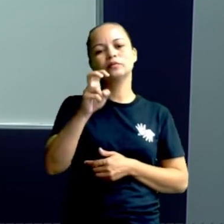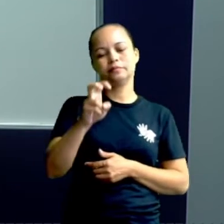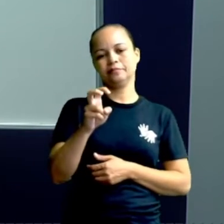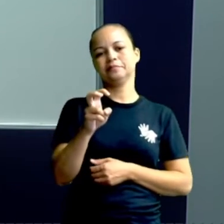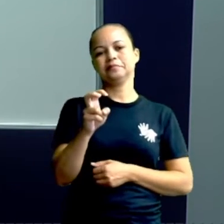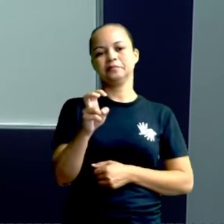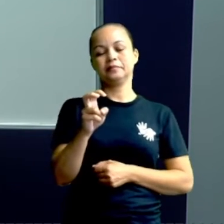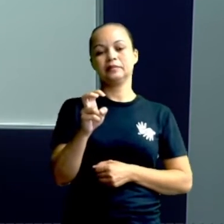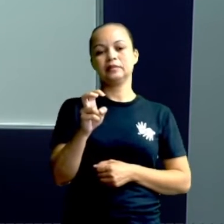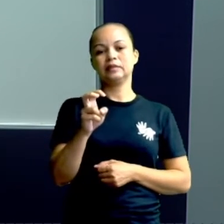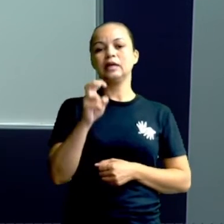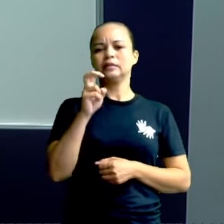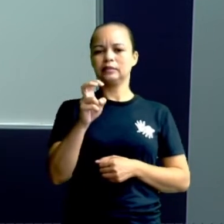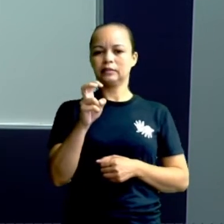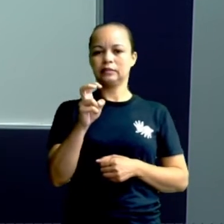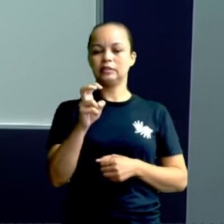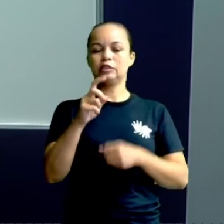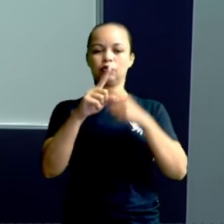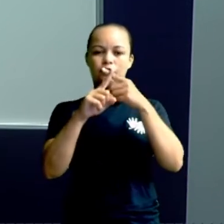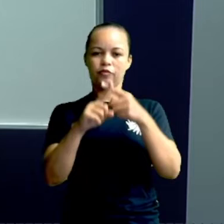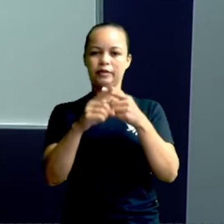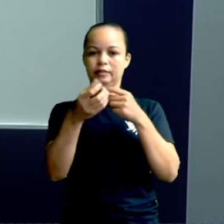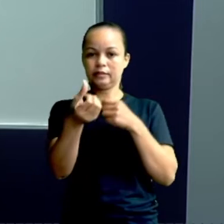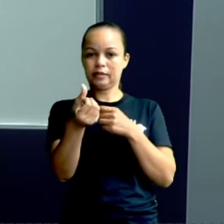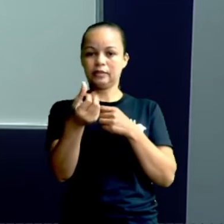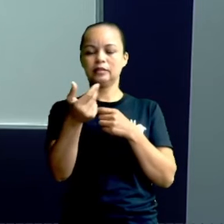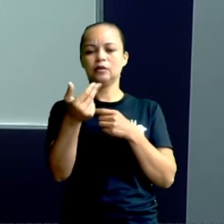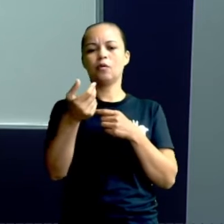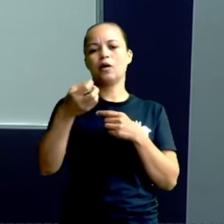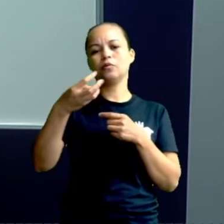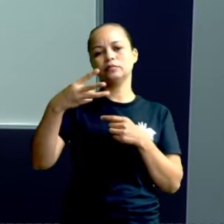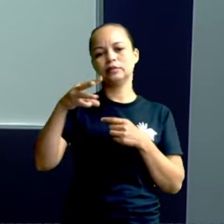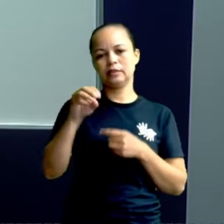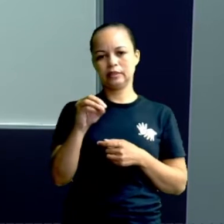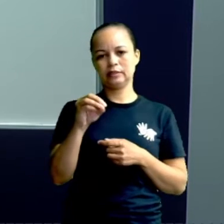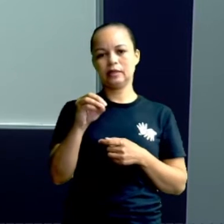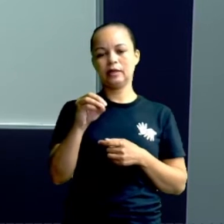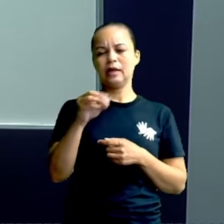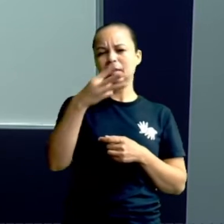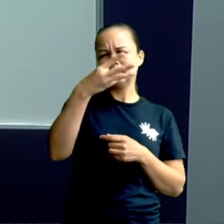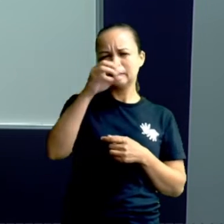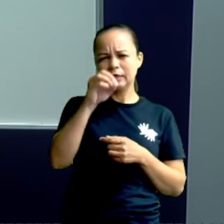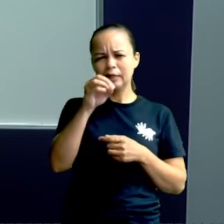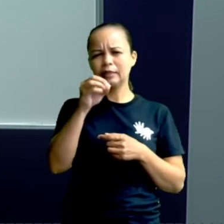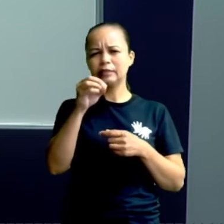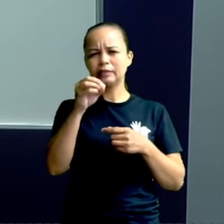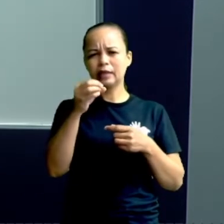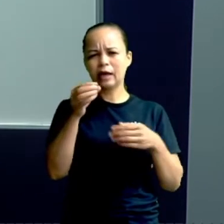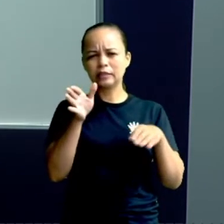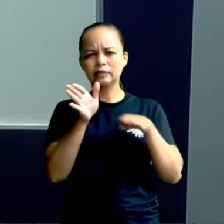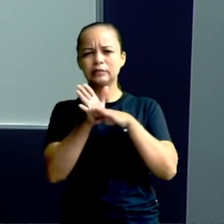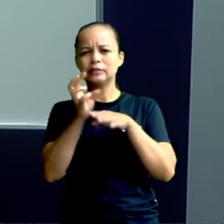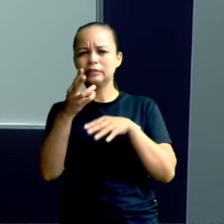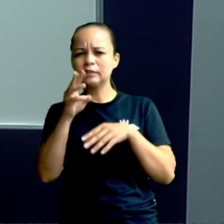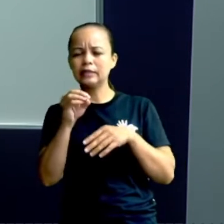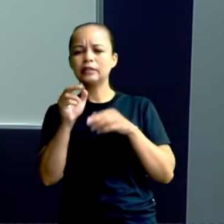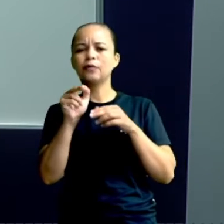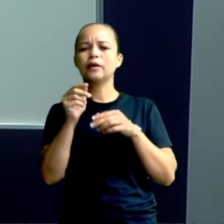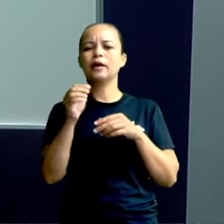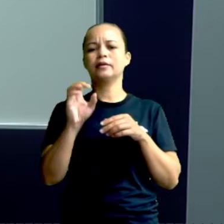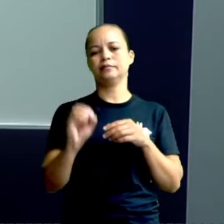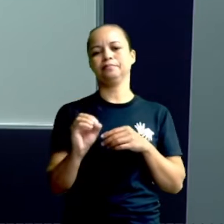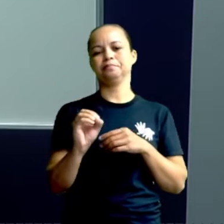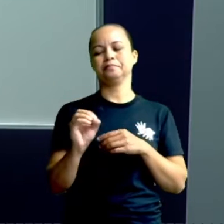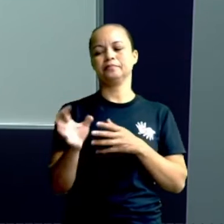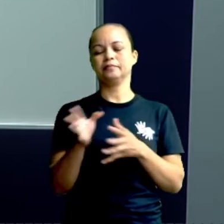5. 5 vezes 6, 30. Para 30, gente, nada. Então,